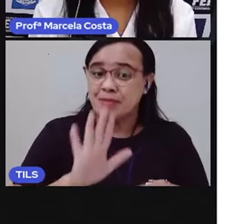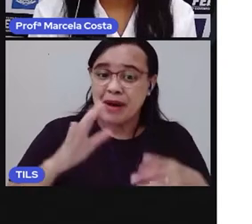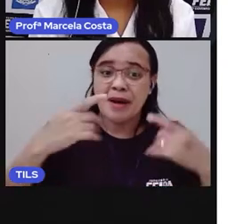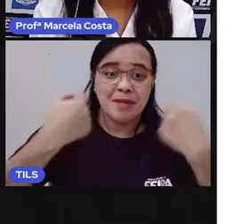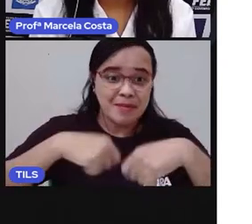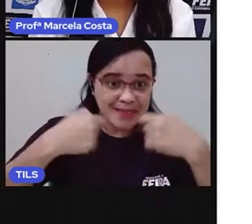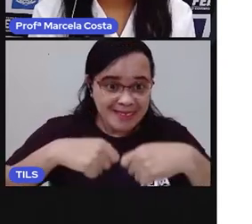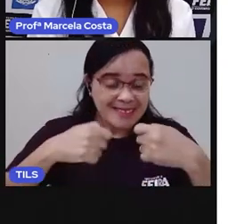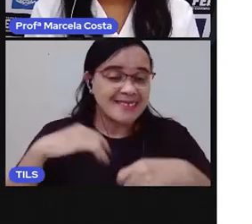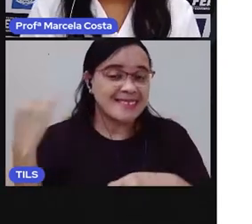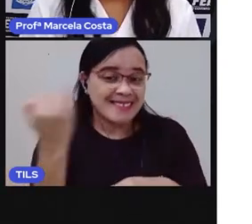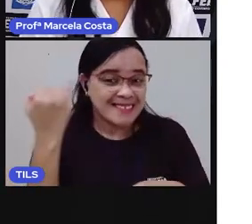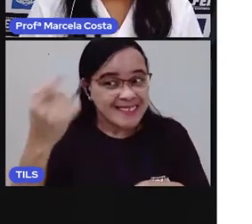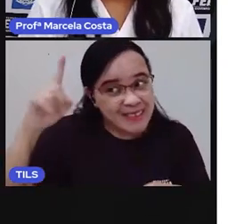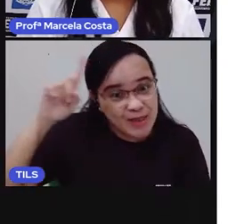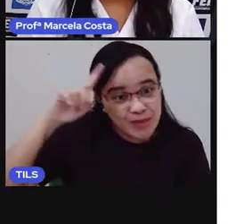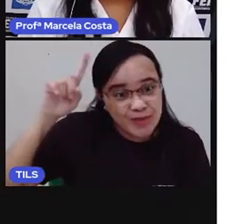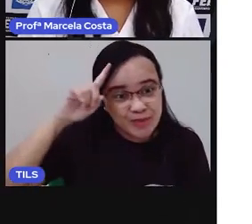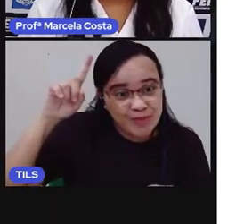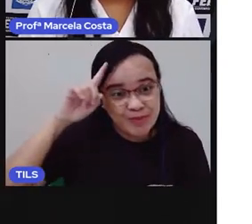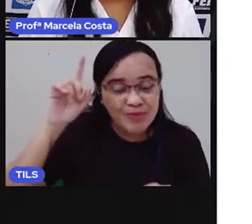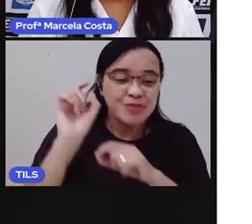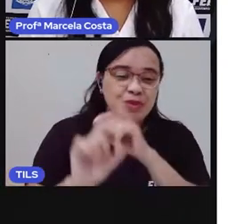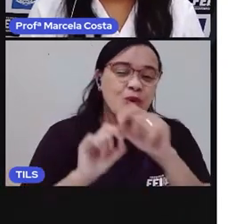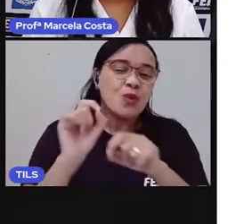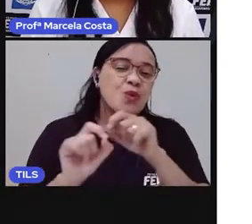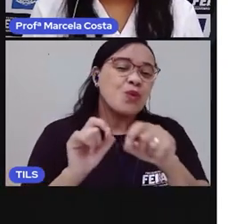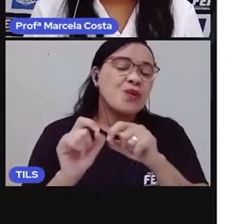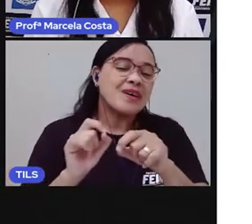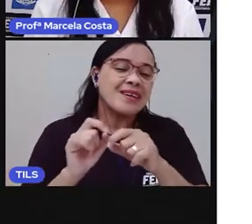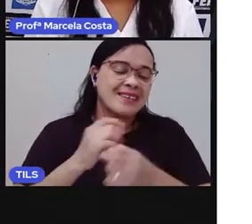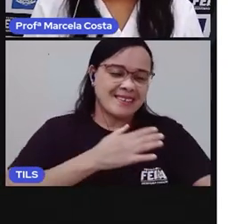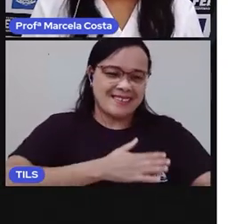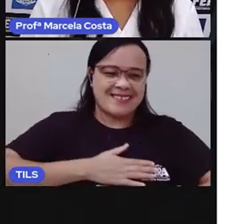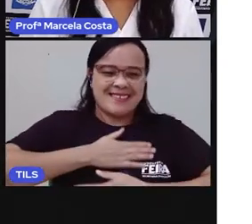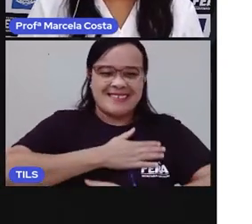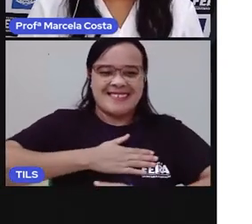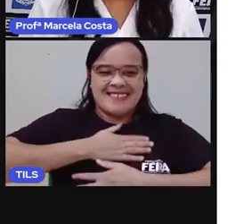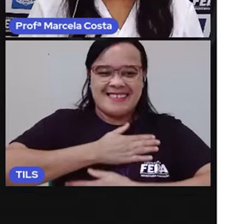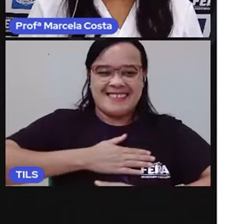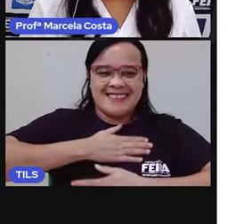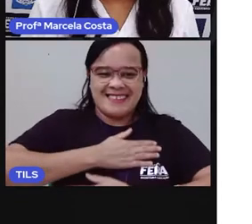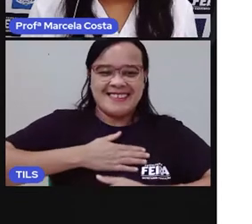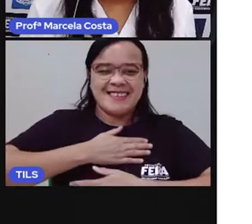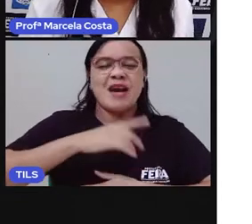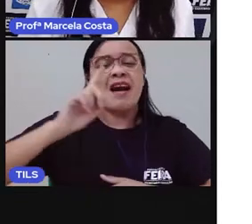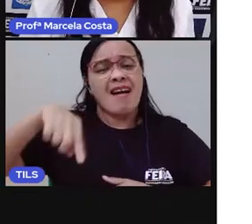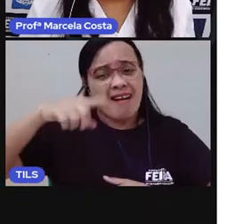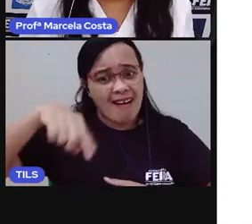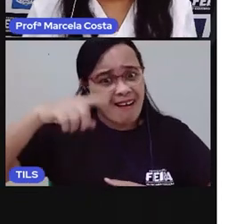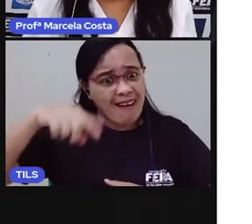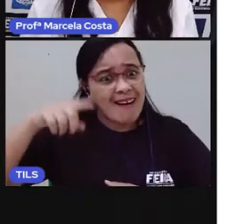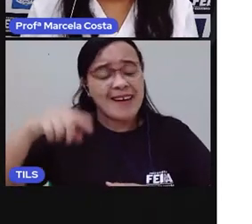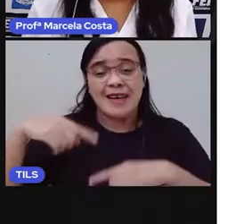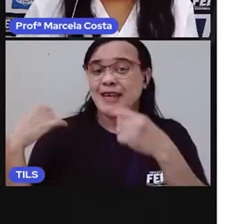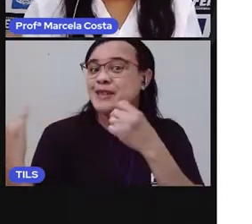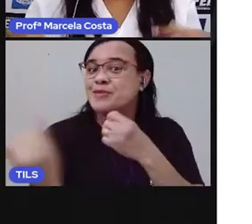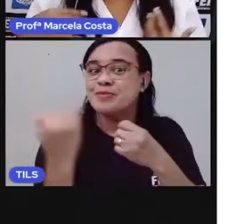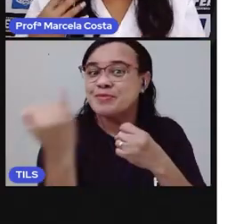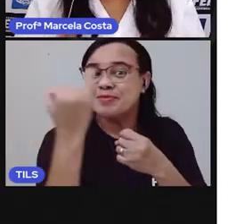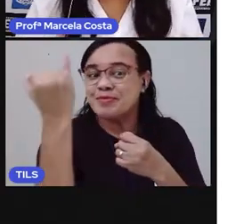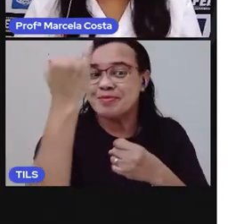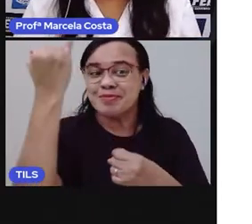fazer todos os dias. É muito importante tomar banho. É, tomar